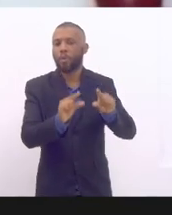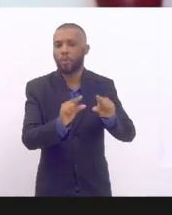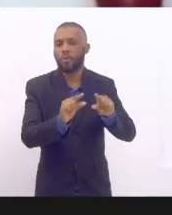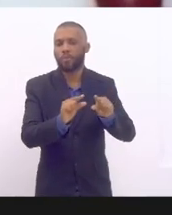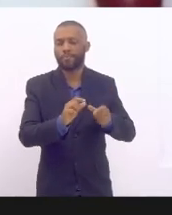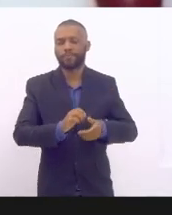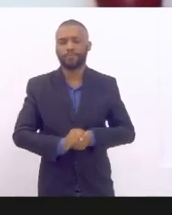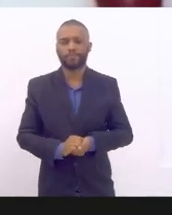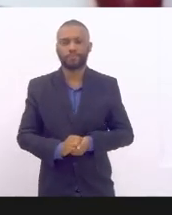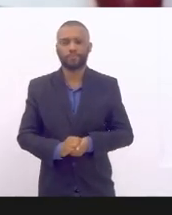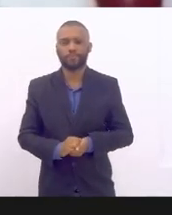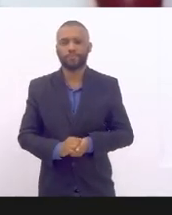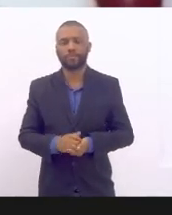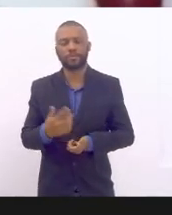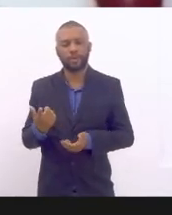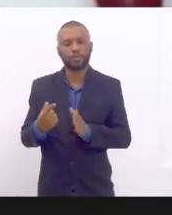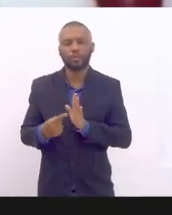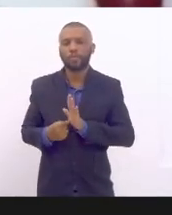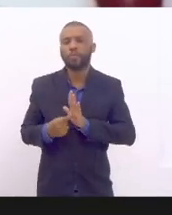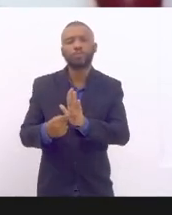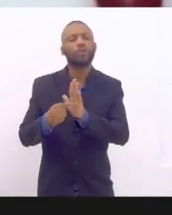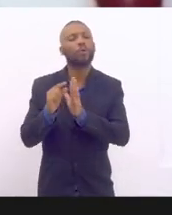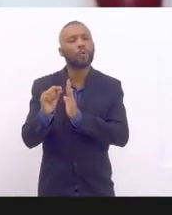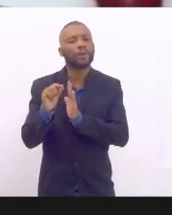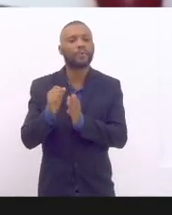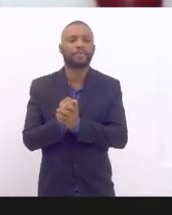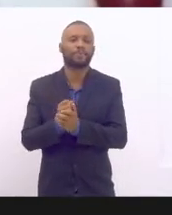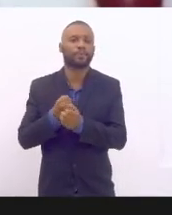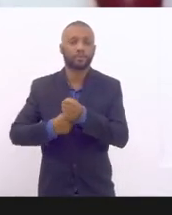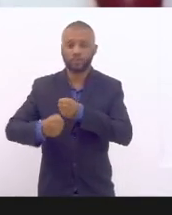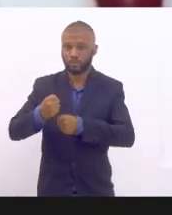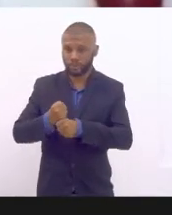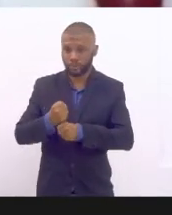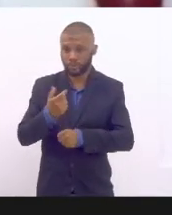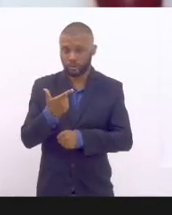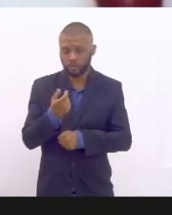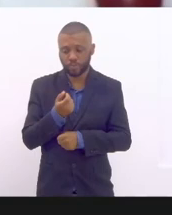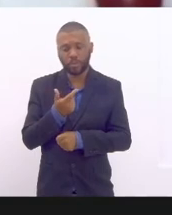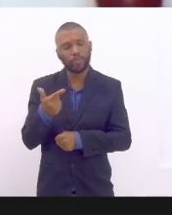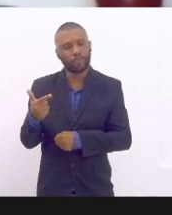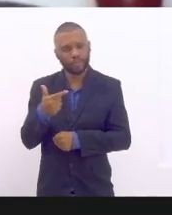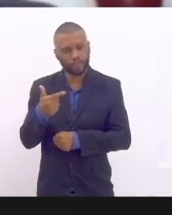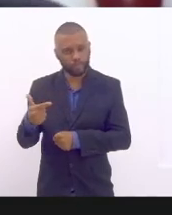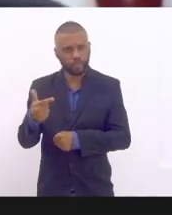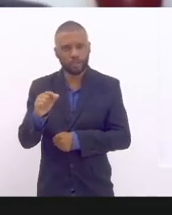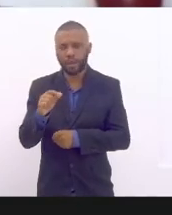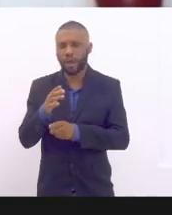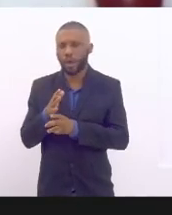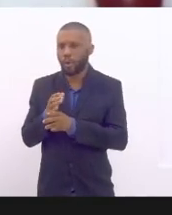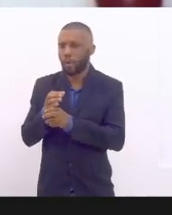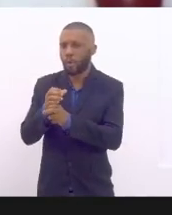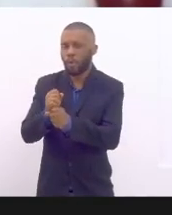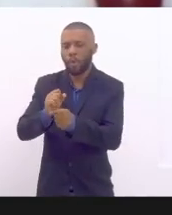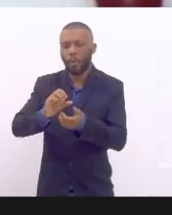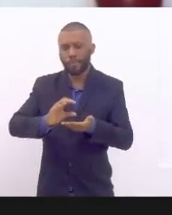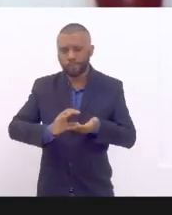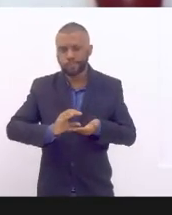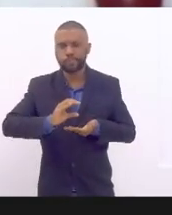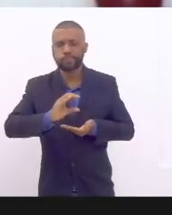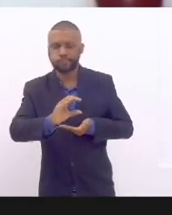é isso fez com que em 2022 o orçamento de